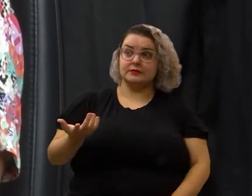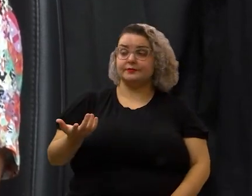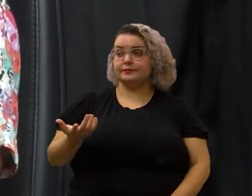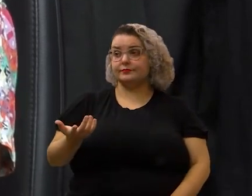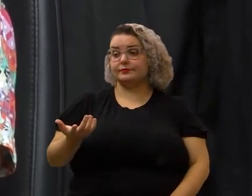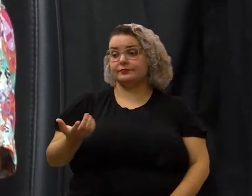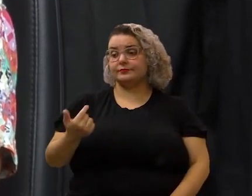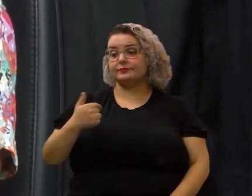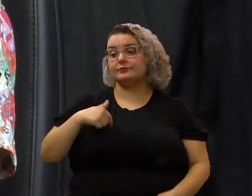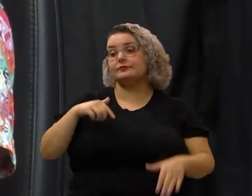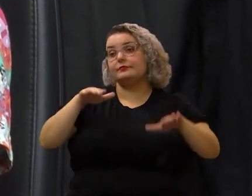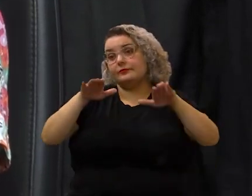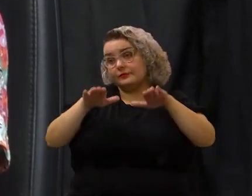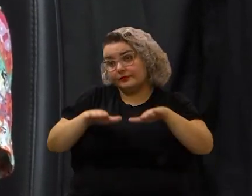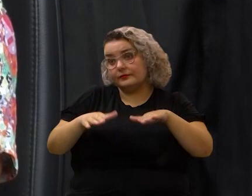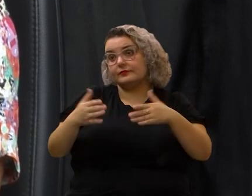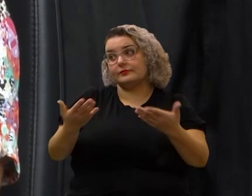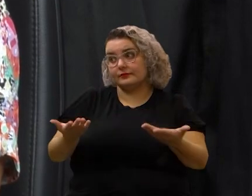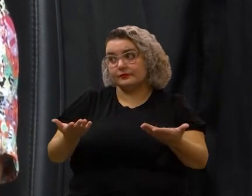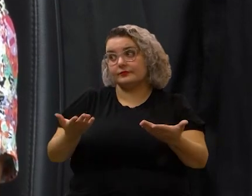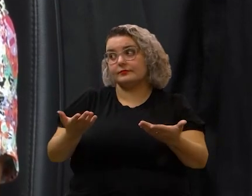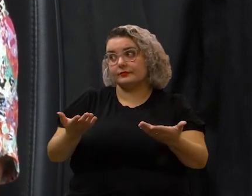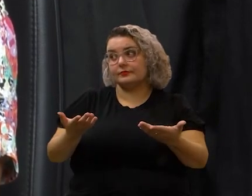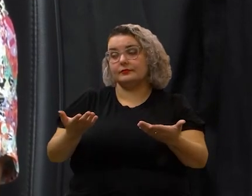Campinas, então eu